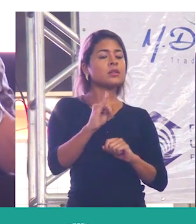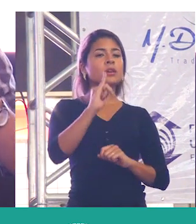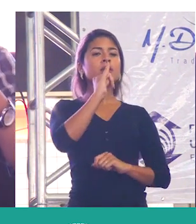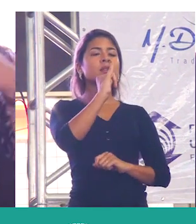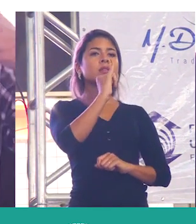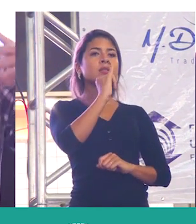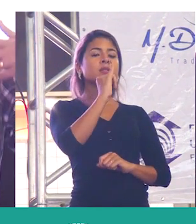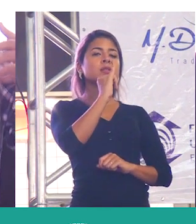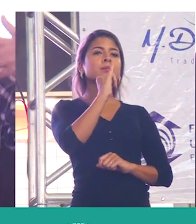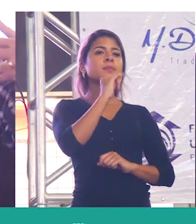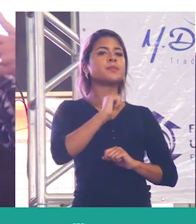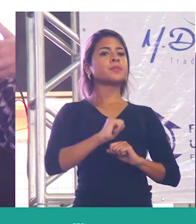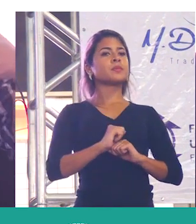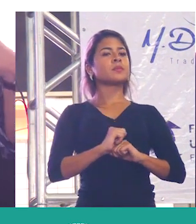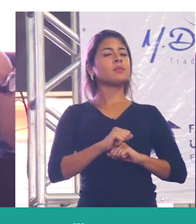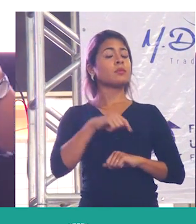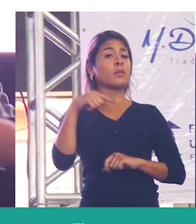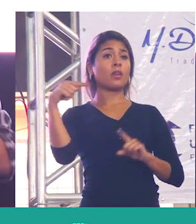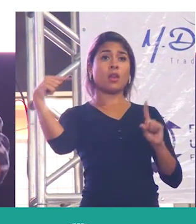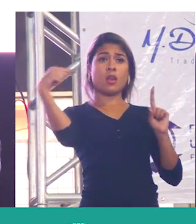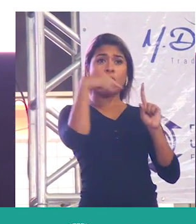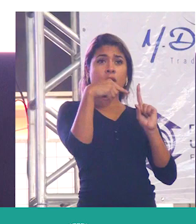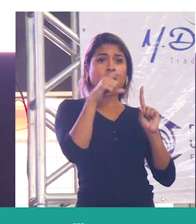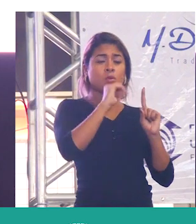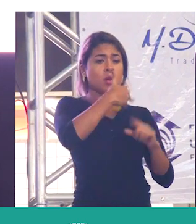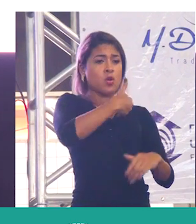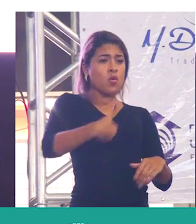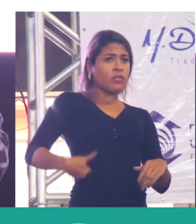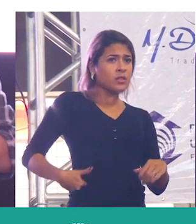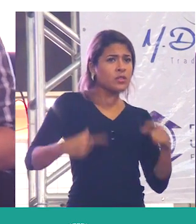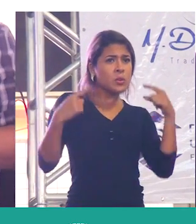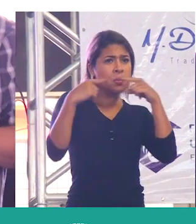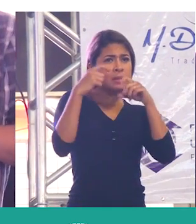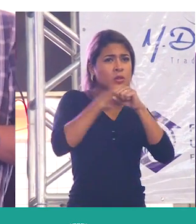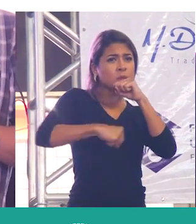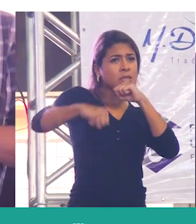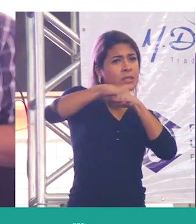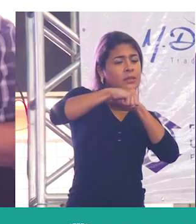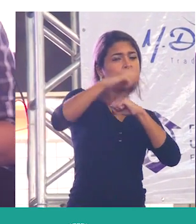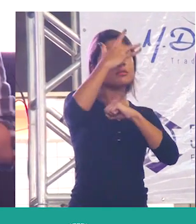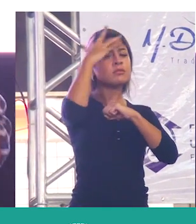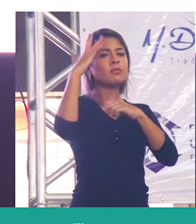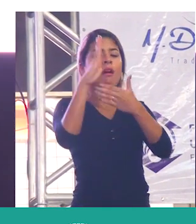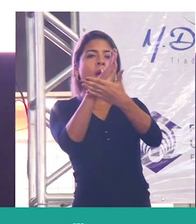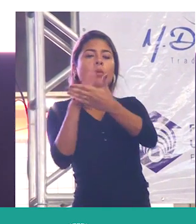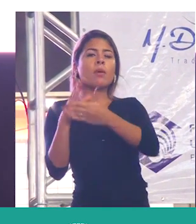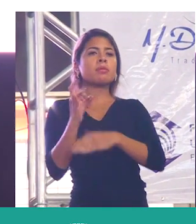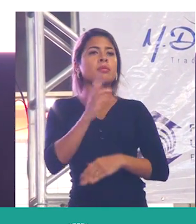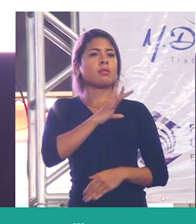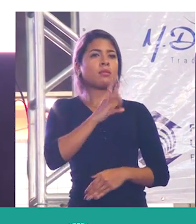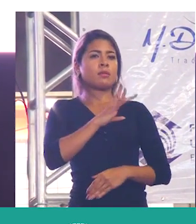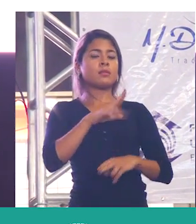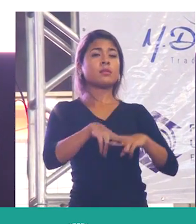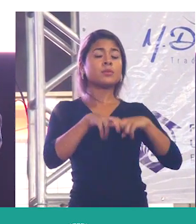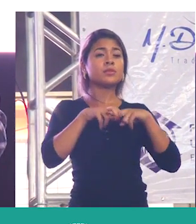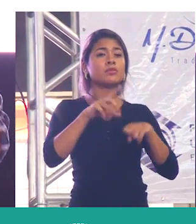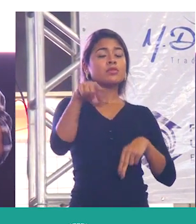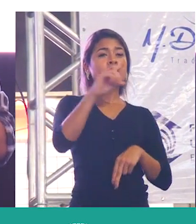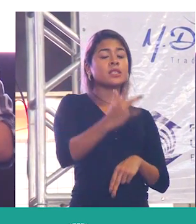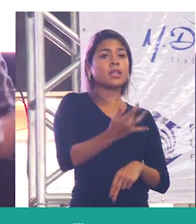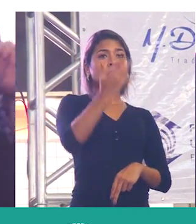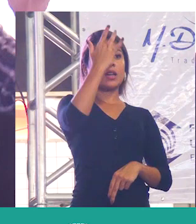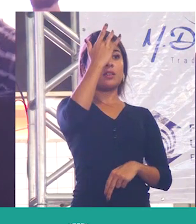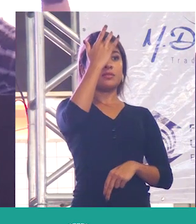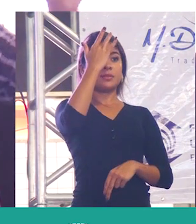ser um governante socialista. Então, pessoal, gravem, por favor, esse episódio, tá